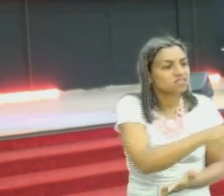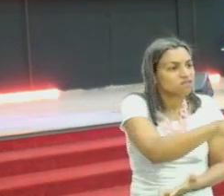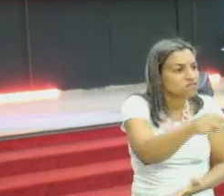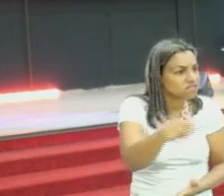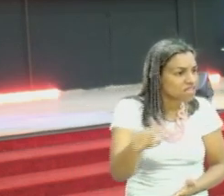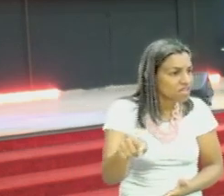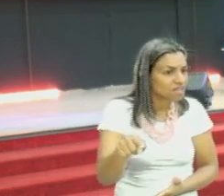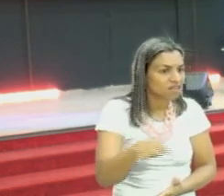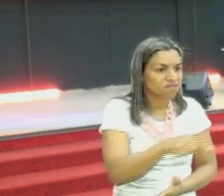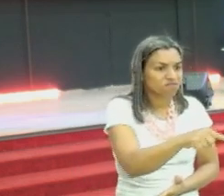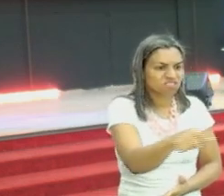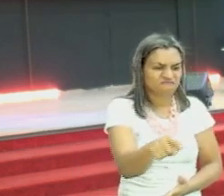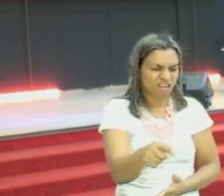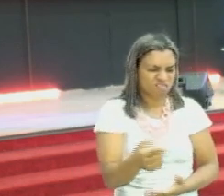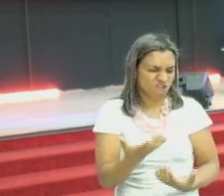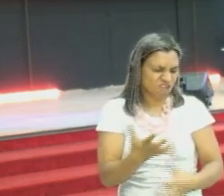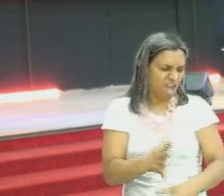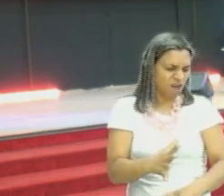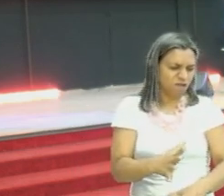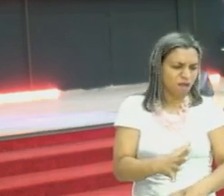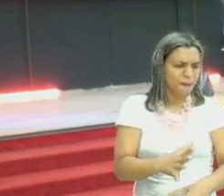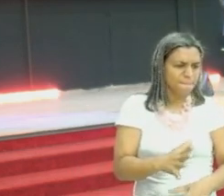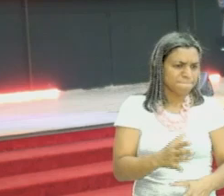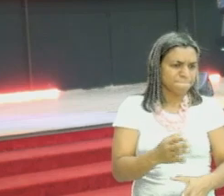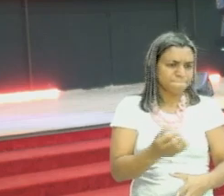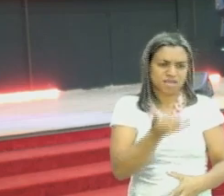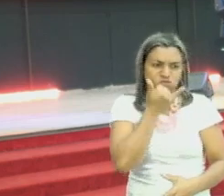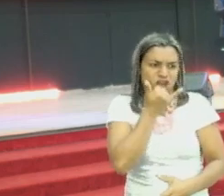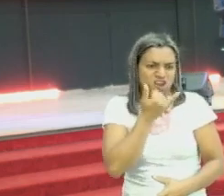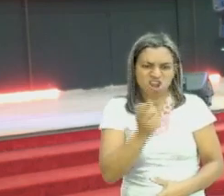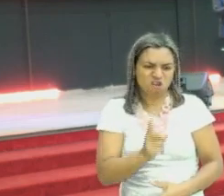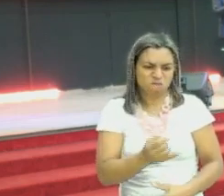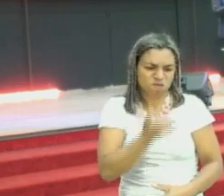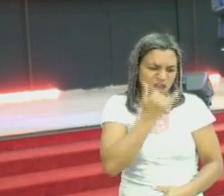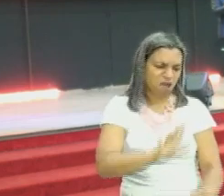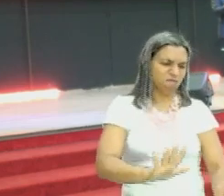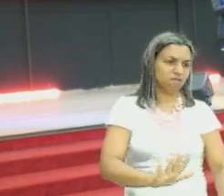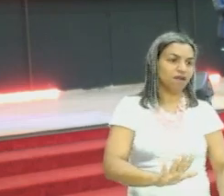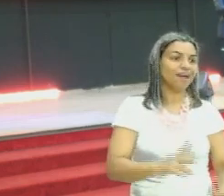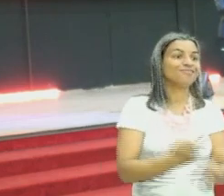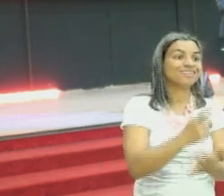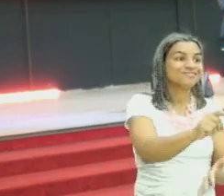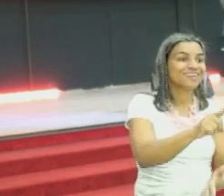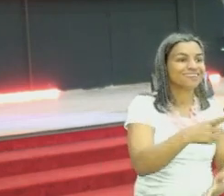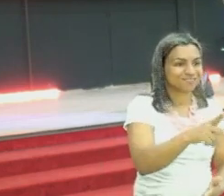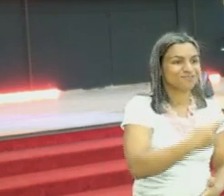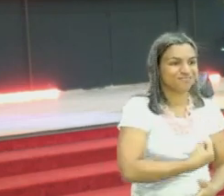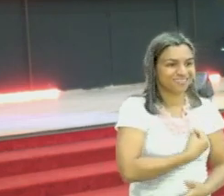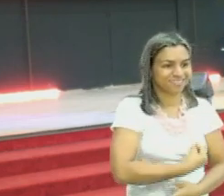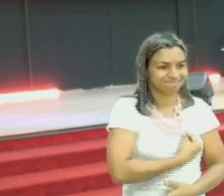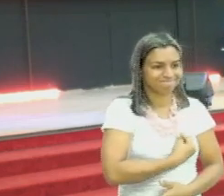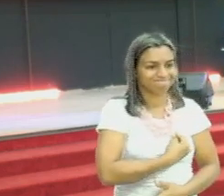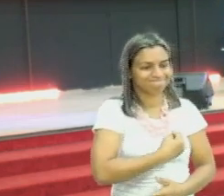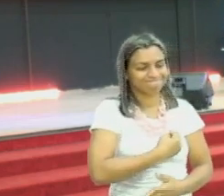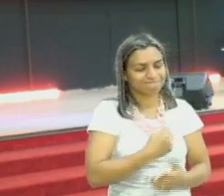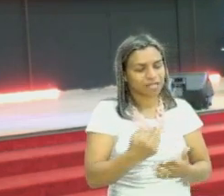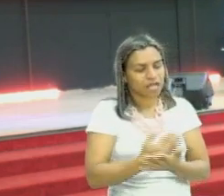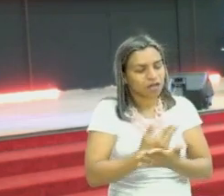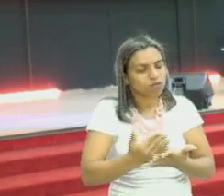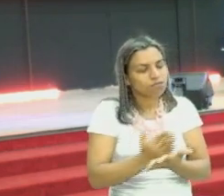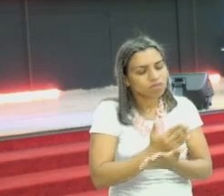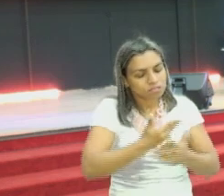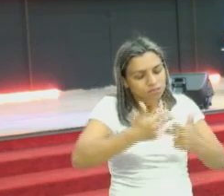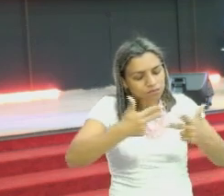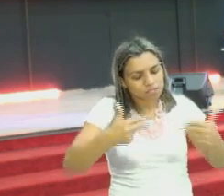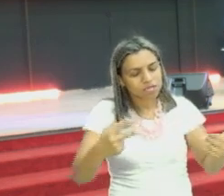quando você resiste em liberar perdão? Algumas coisas acontecem na vida de uma